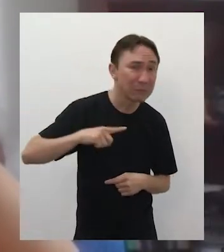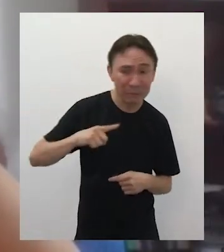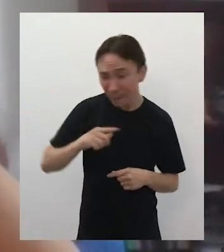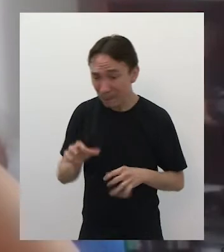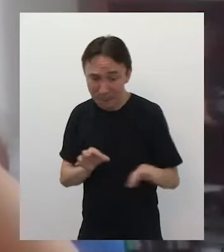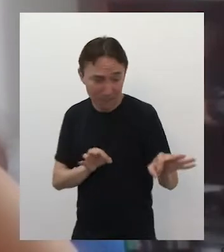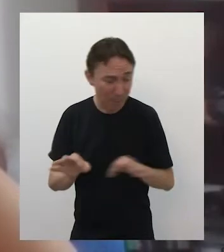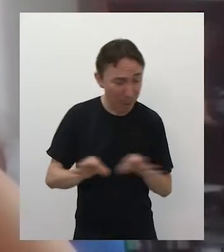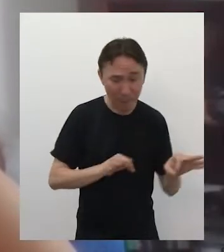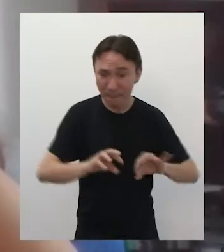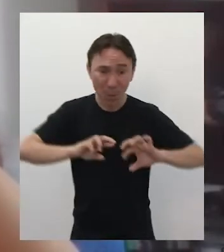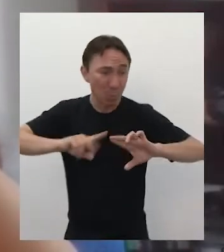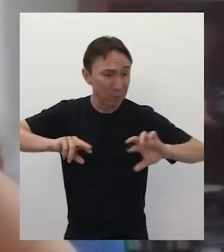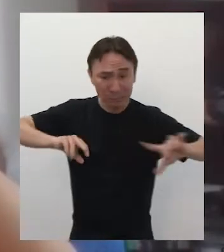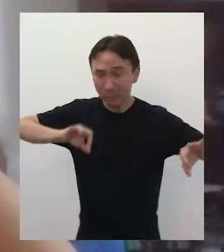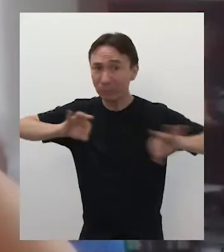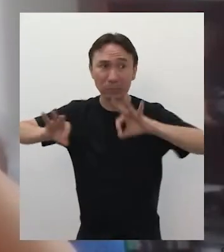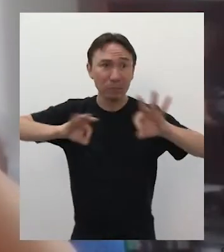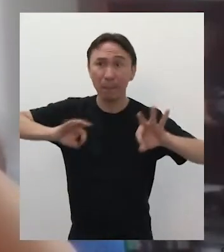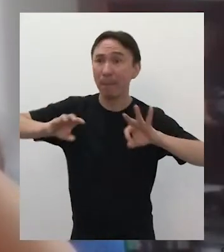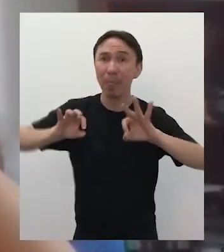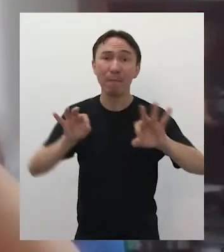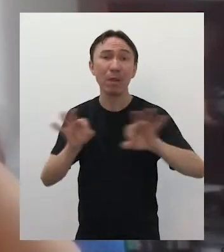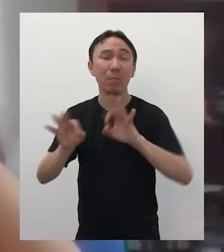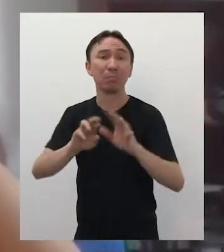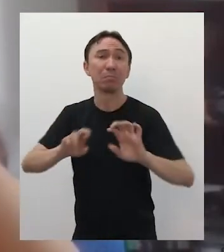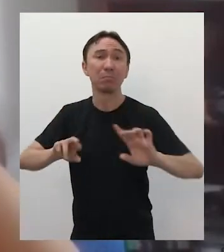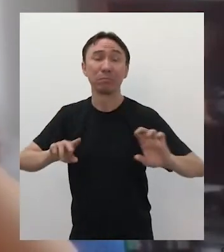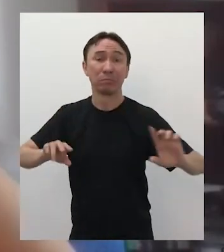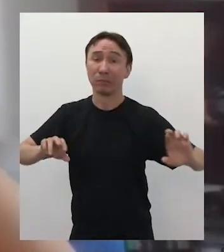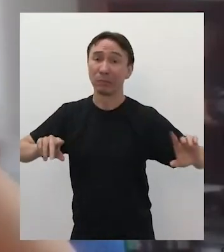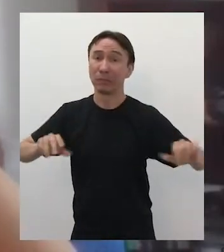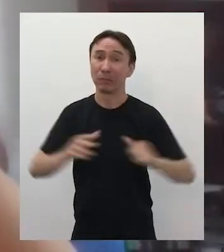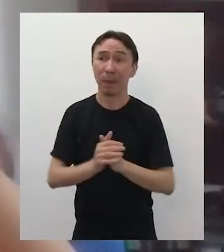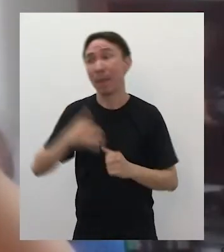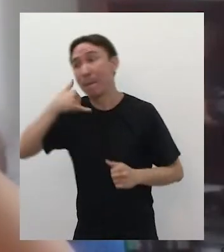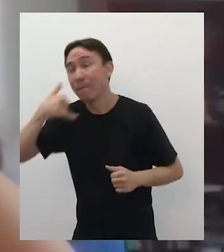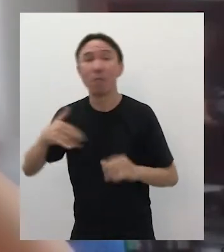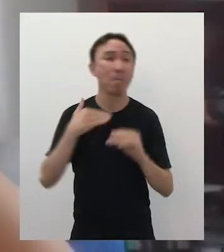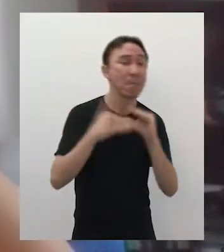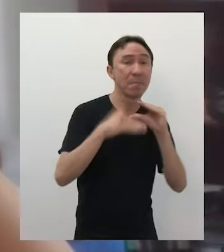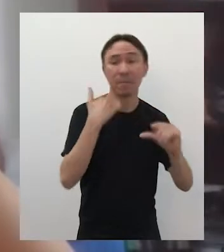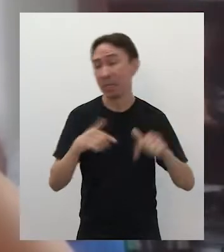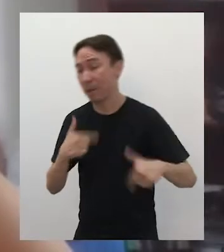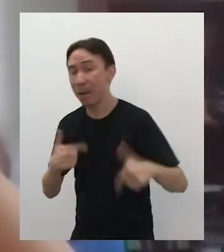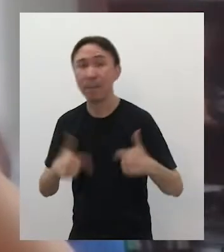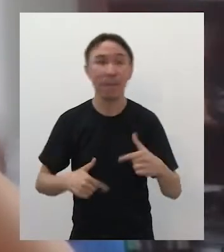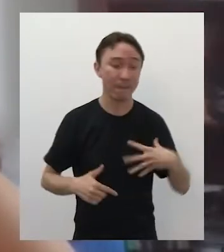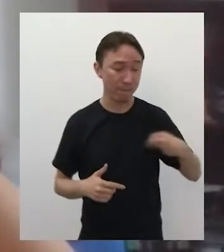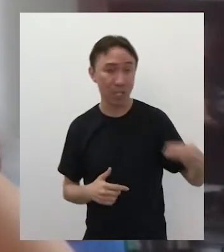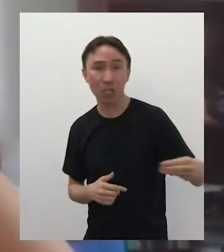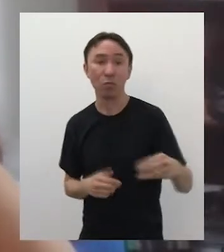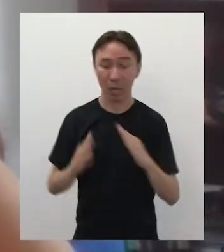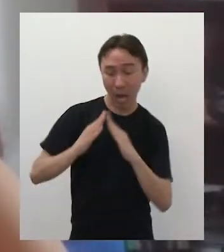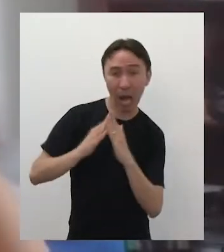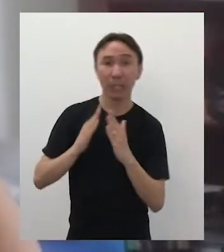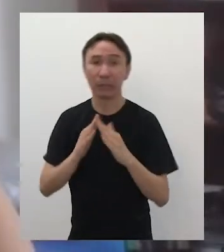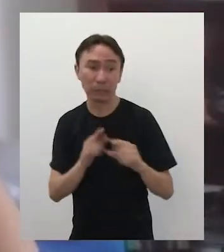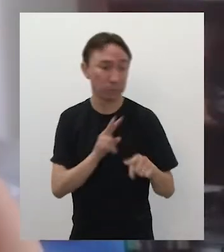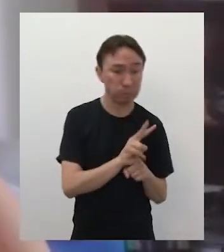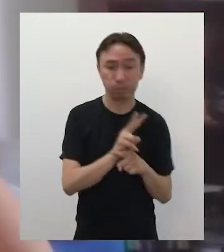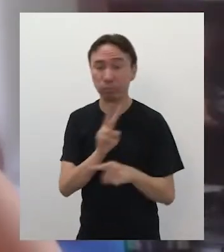de autogestão, justamente pelo número de coisas que você estava dizendo lá no começo, né, Andréa? Na nossa rotina, no